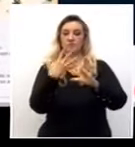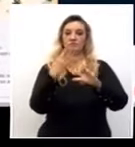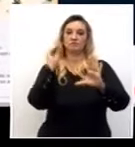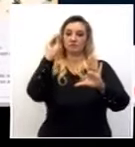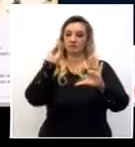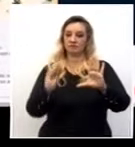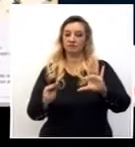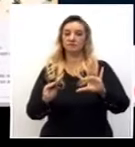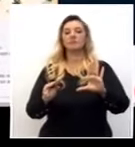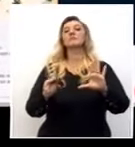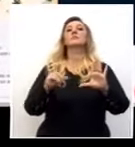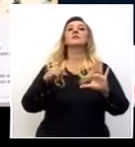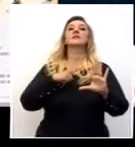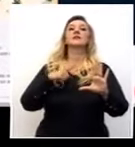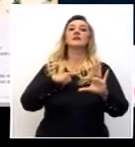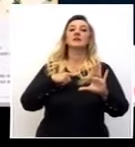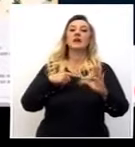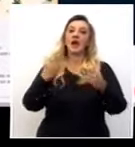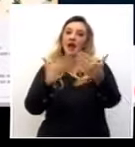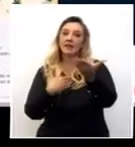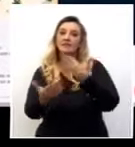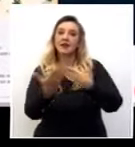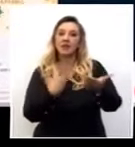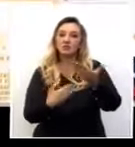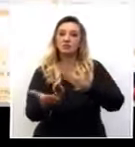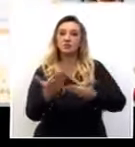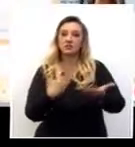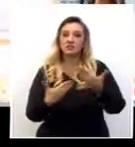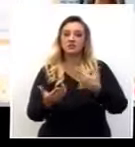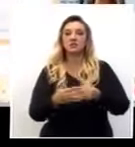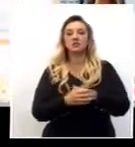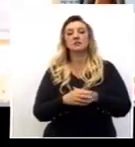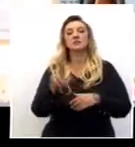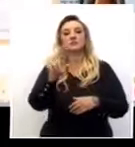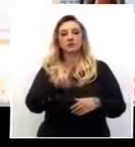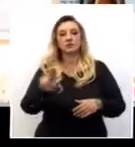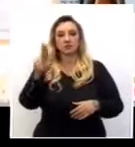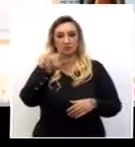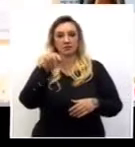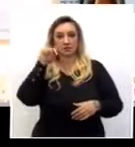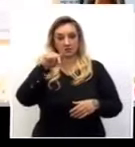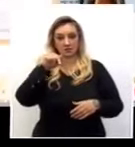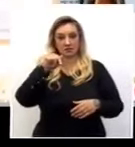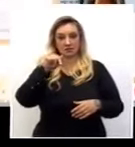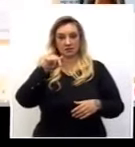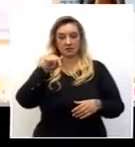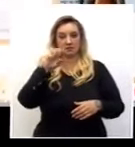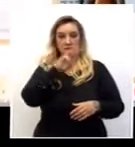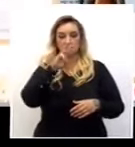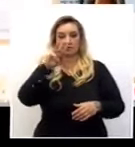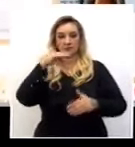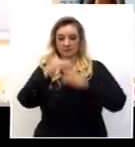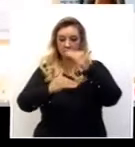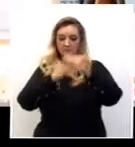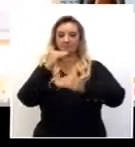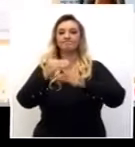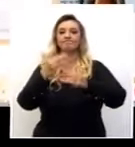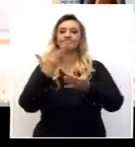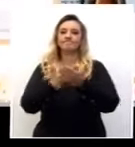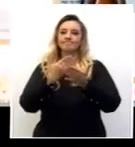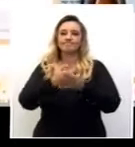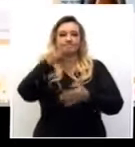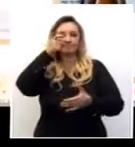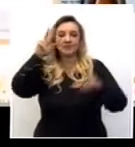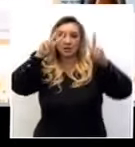desse mural, houveram interações, né? Então, utilizando o Padlet, a gente desenvolveu uma aula muito interessante a